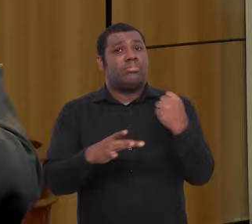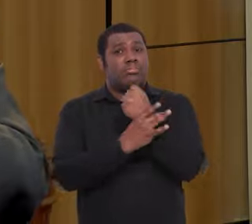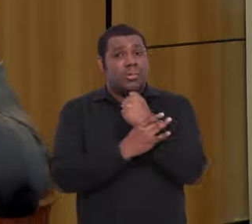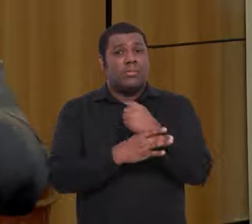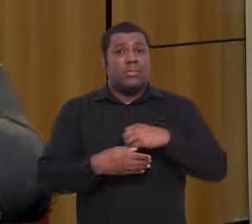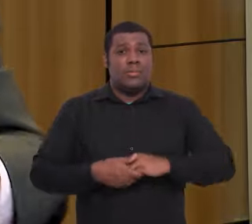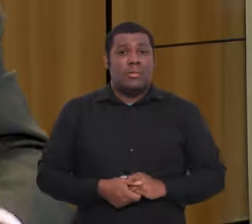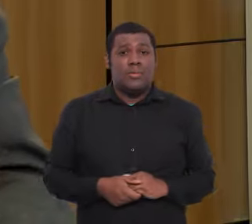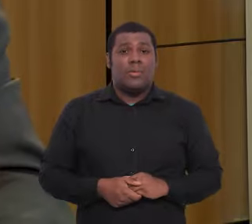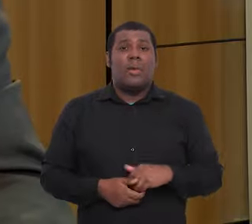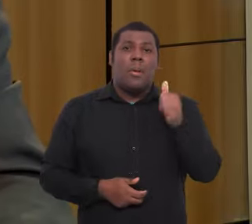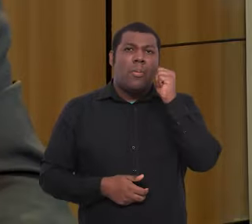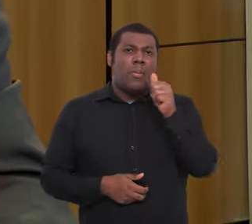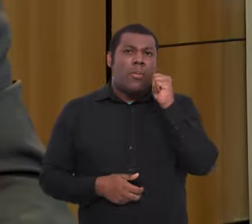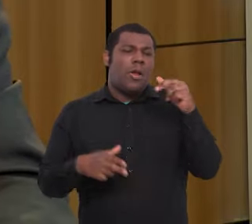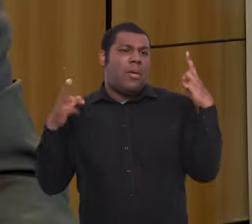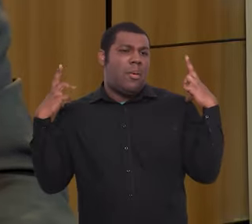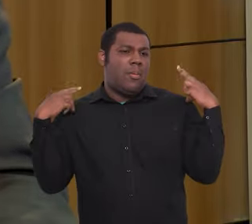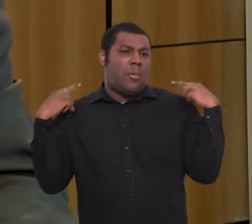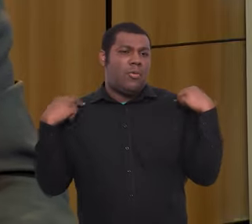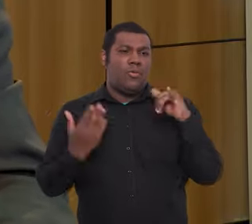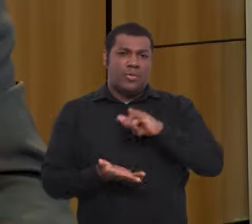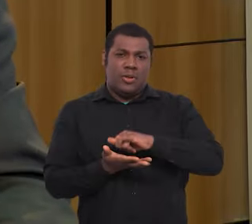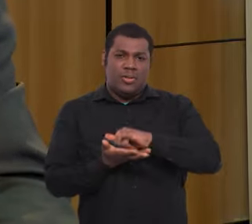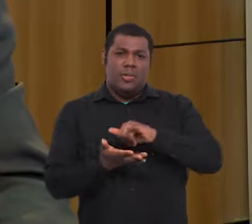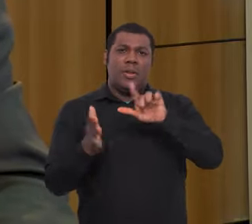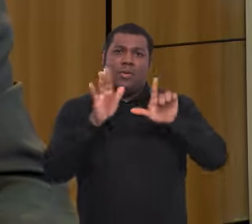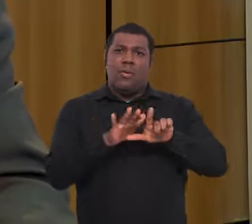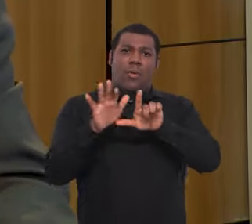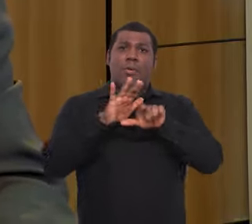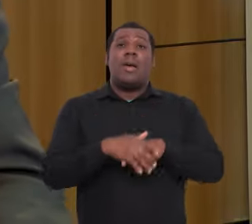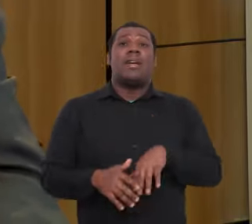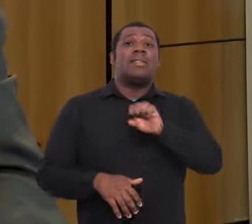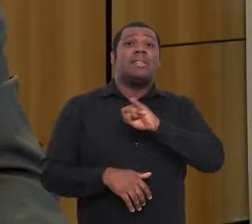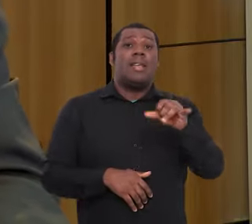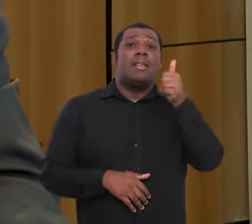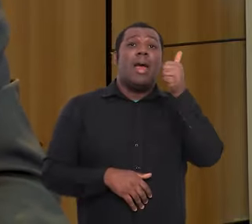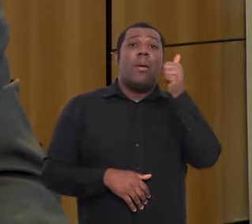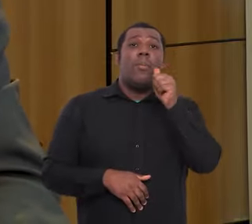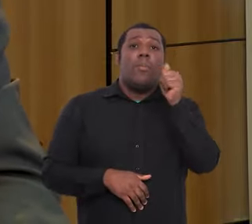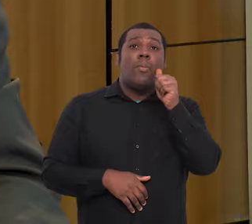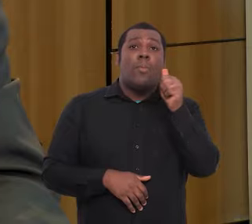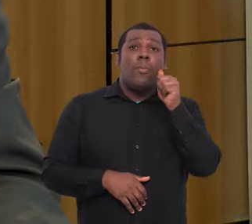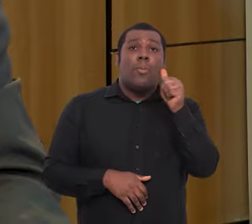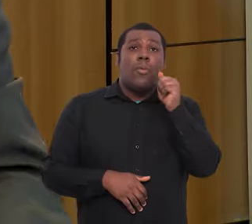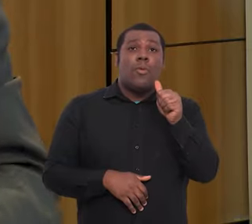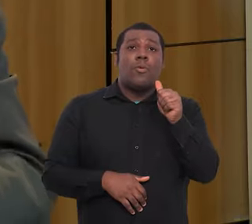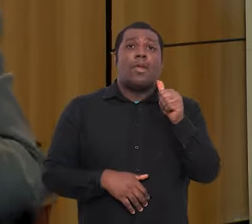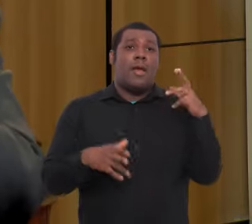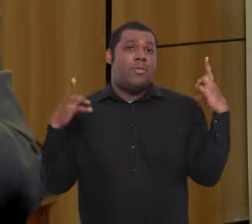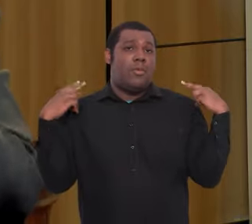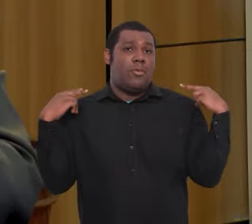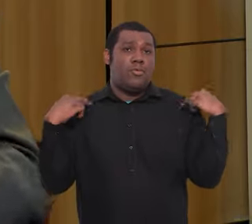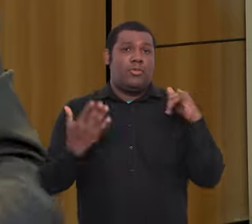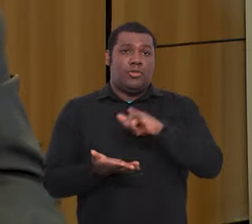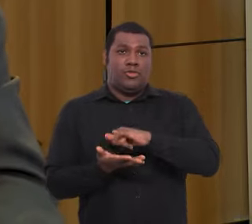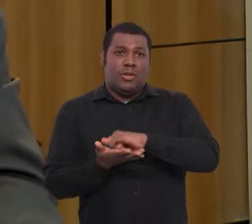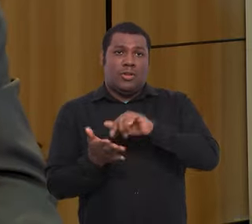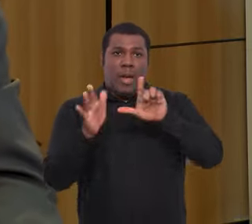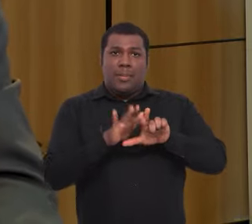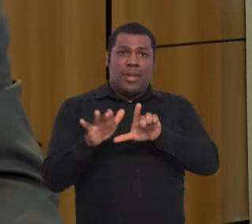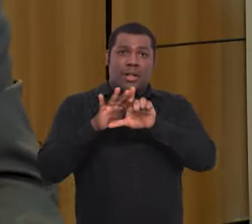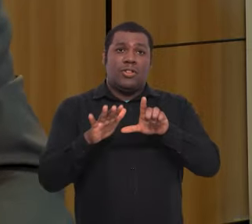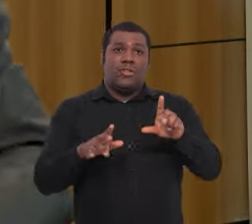cobertura a mulher motorista se engravidar tem licença maternidade não é o o o